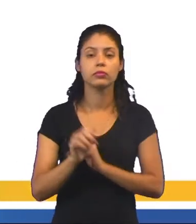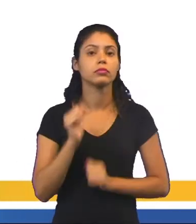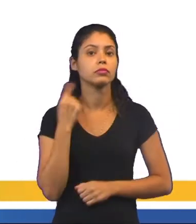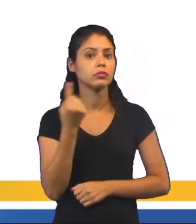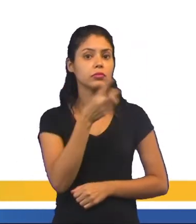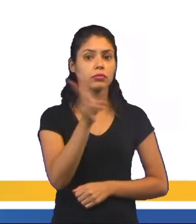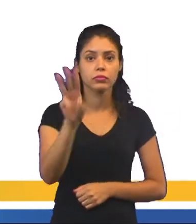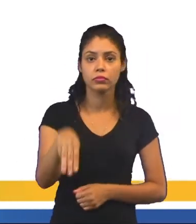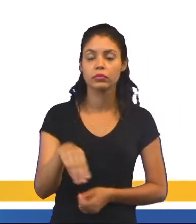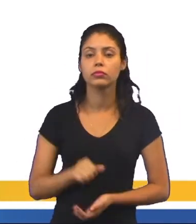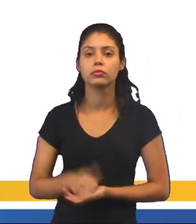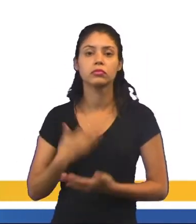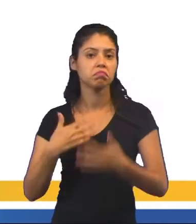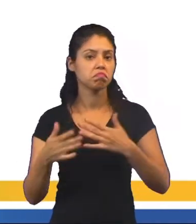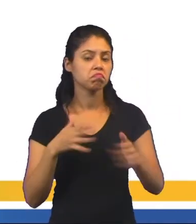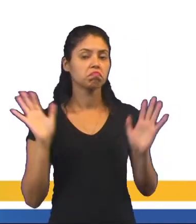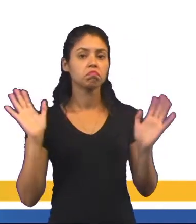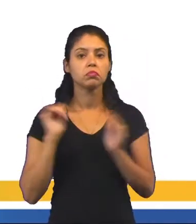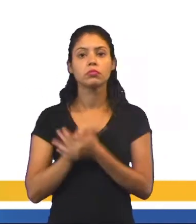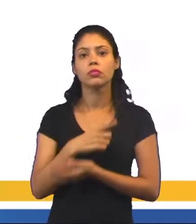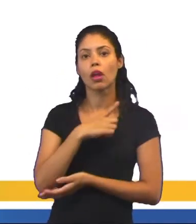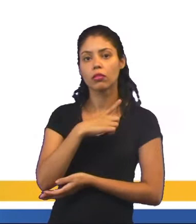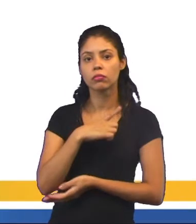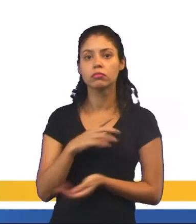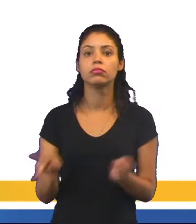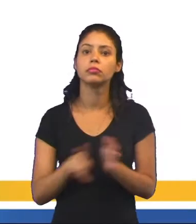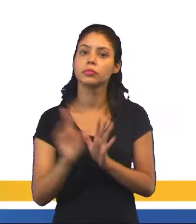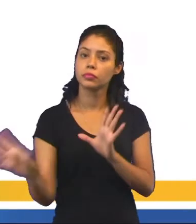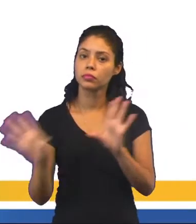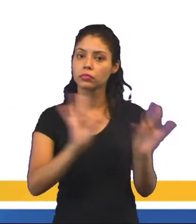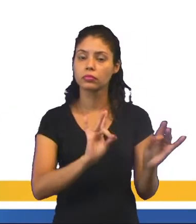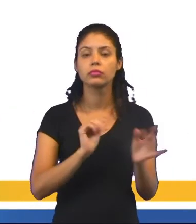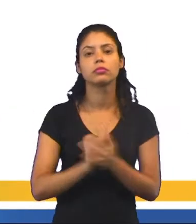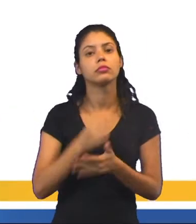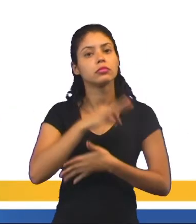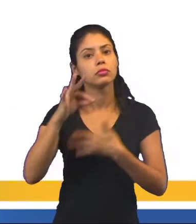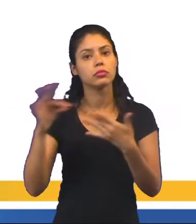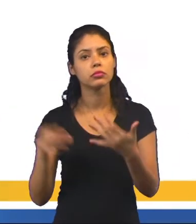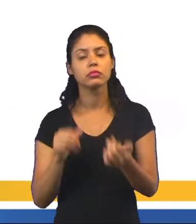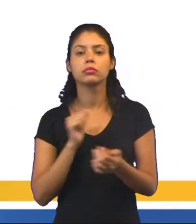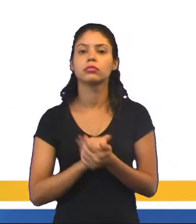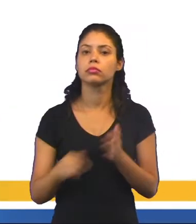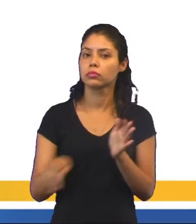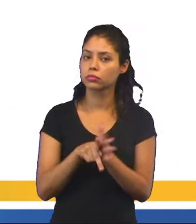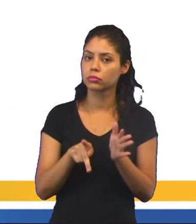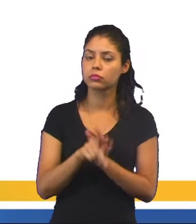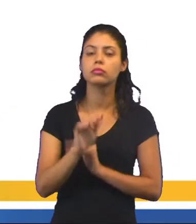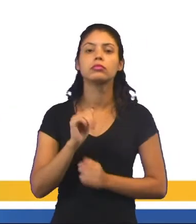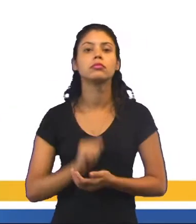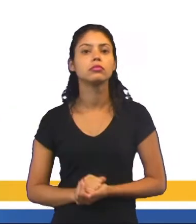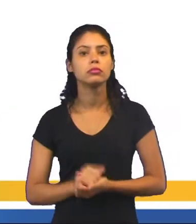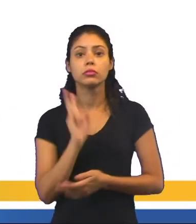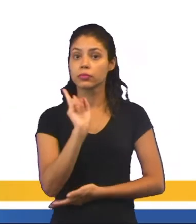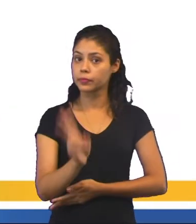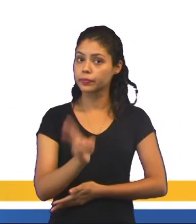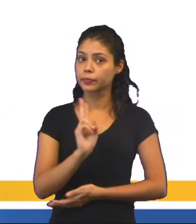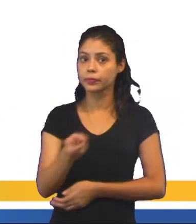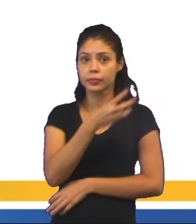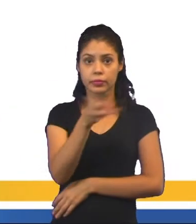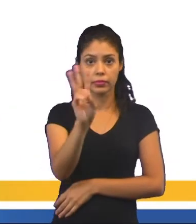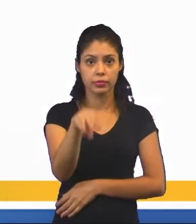uma matriz qualquer é obtido através dos elementos que constituem essa